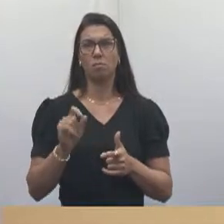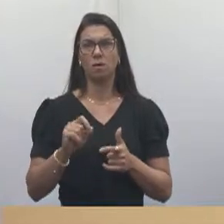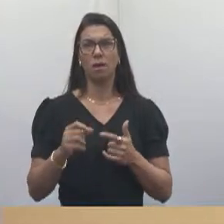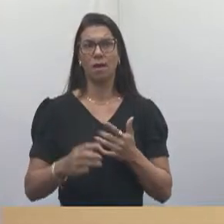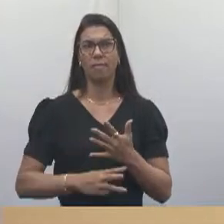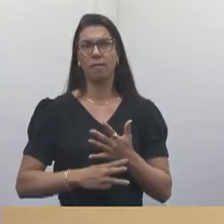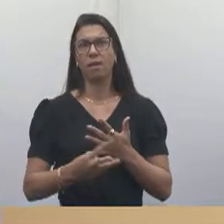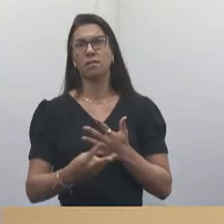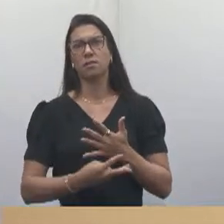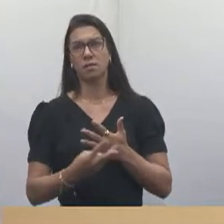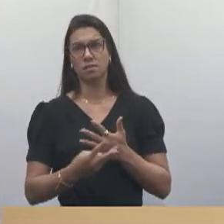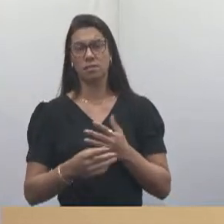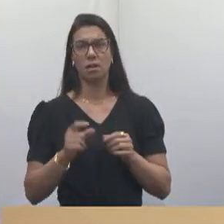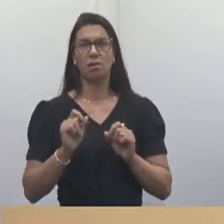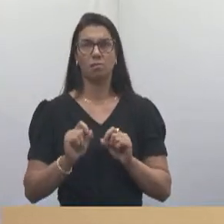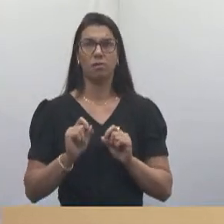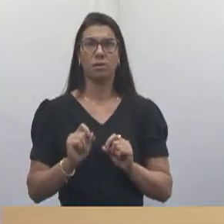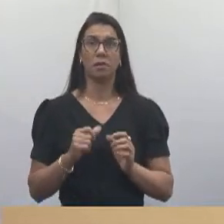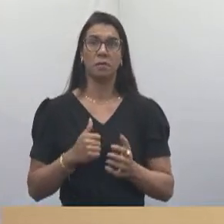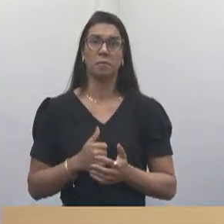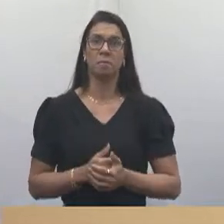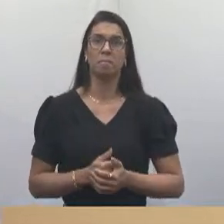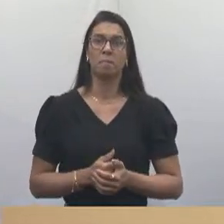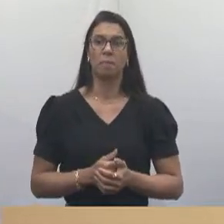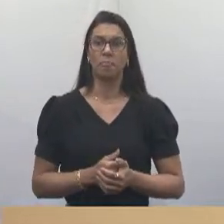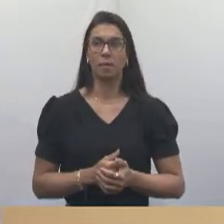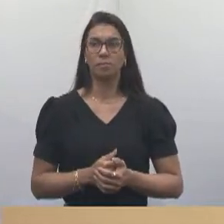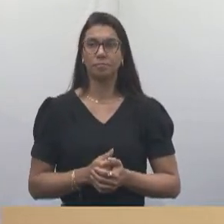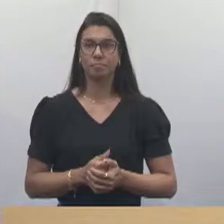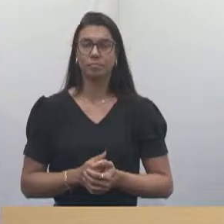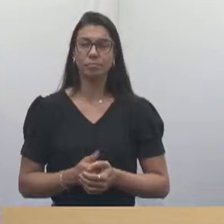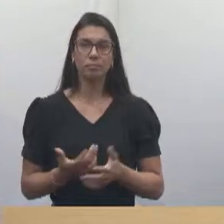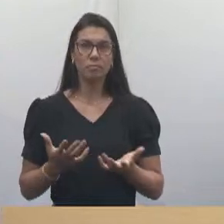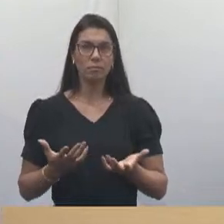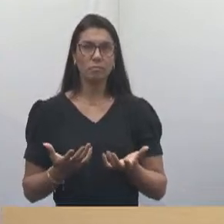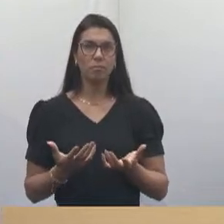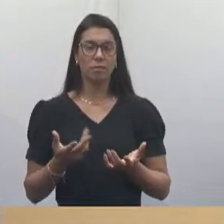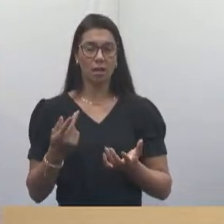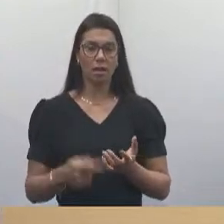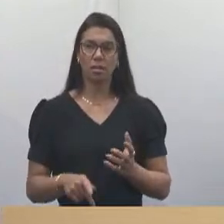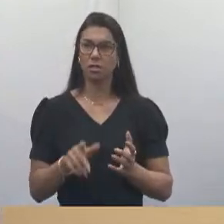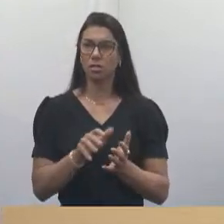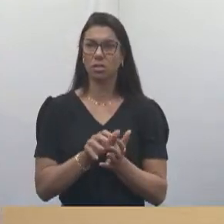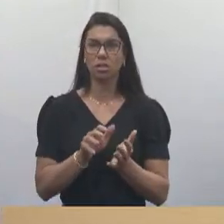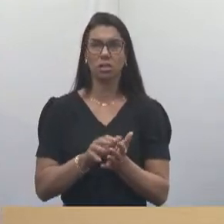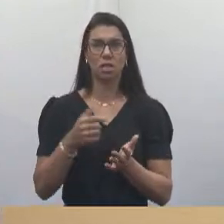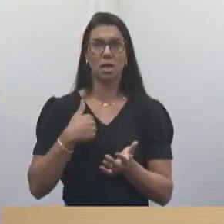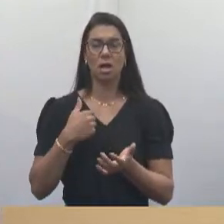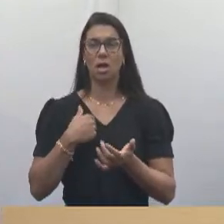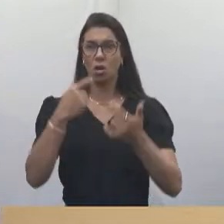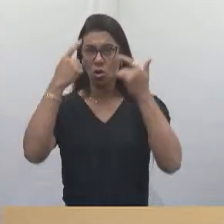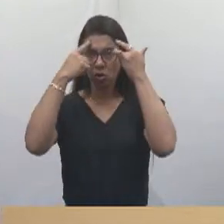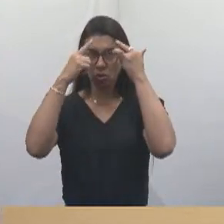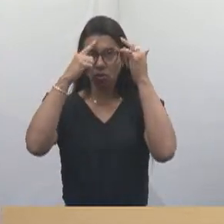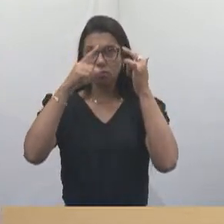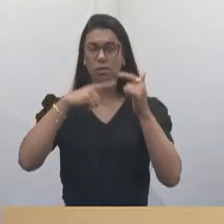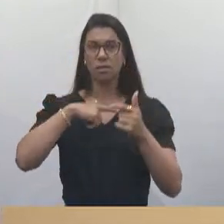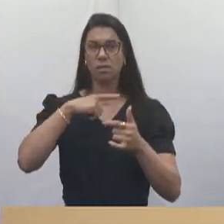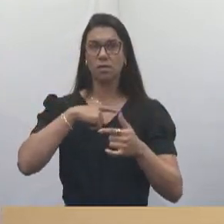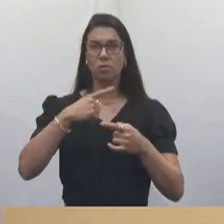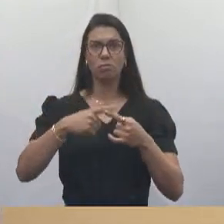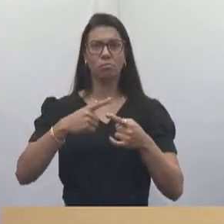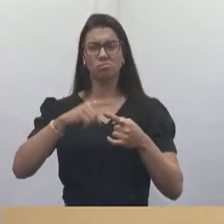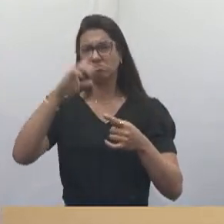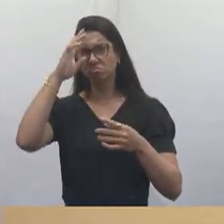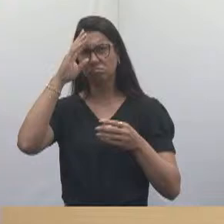o problema para o governo do estado, o governo federal, uma cidade desse tamanho. E aí eu fico na dúvida, Hernani, porque eu não entendo.